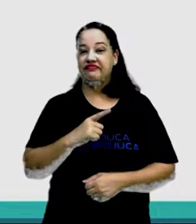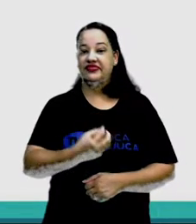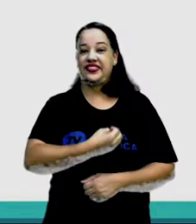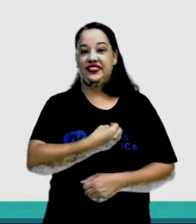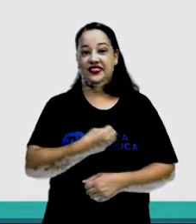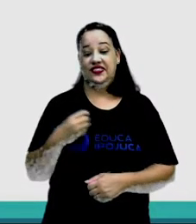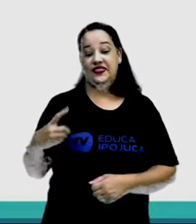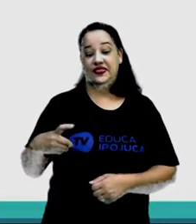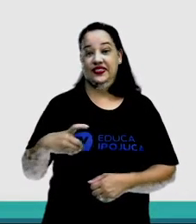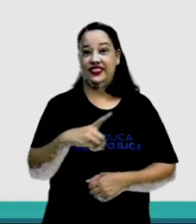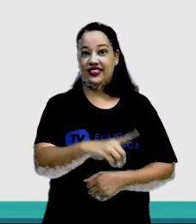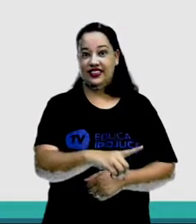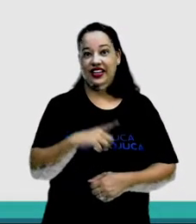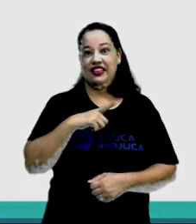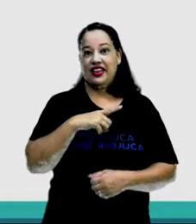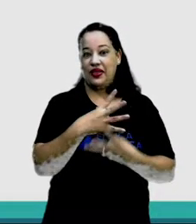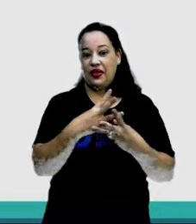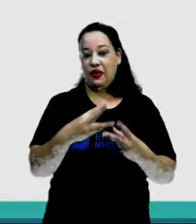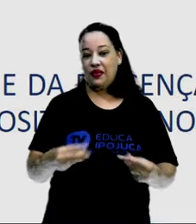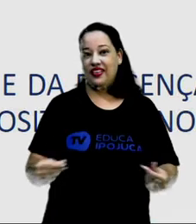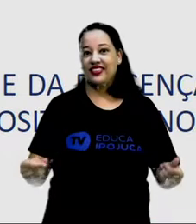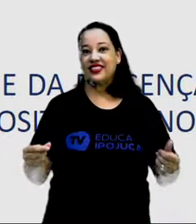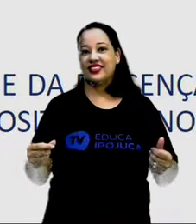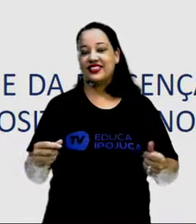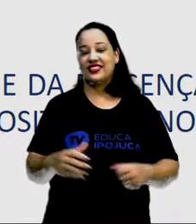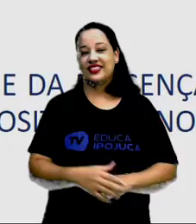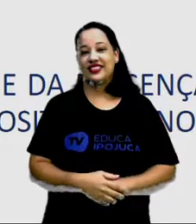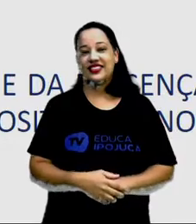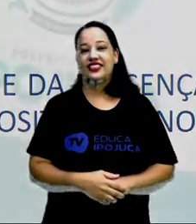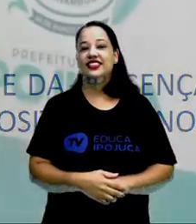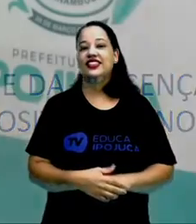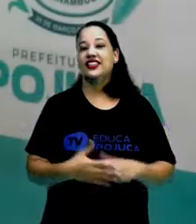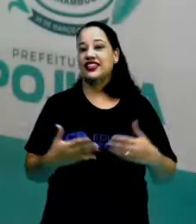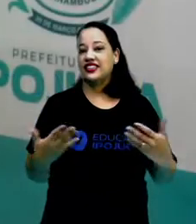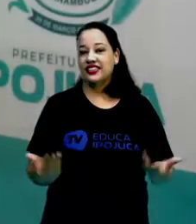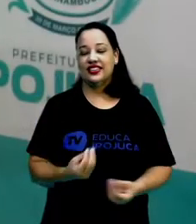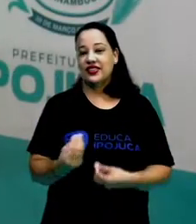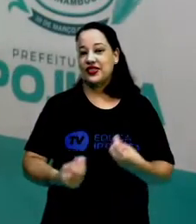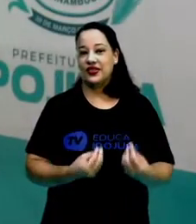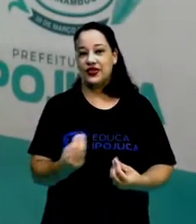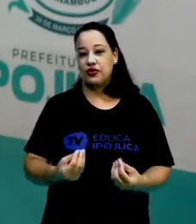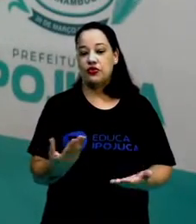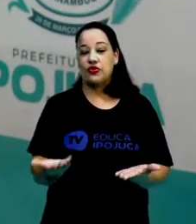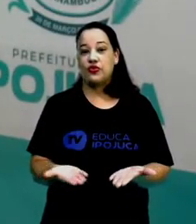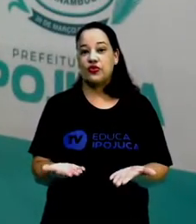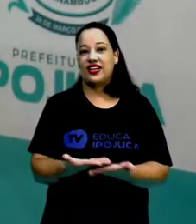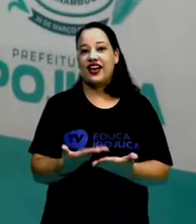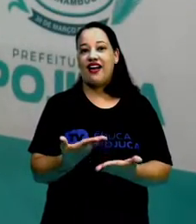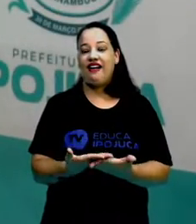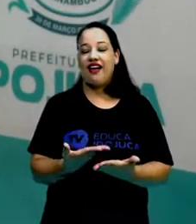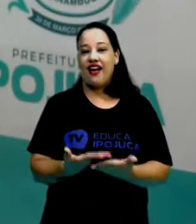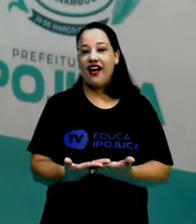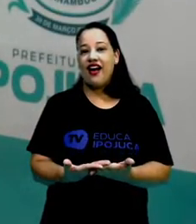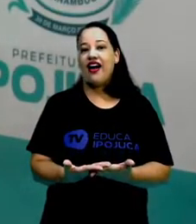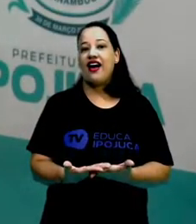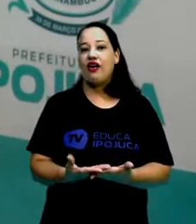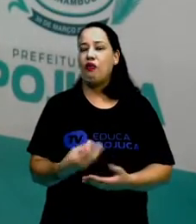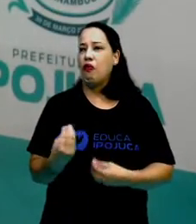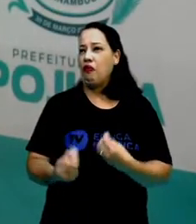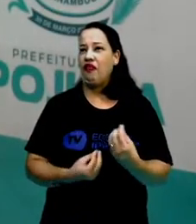Micro-organismos, seres decompositores. Como será a nossa aula, professora? Como é que iremos falar